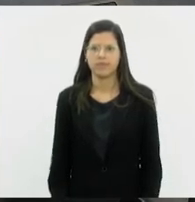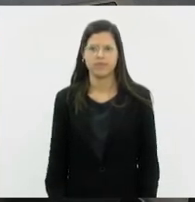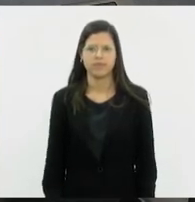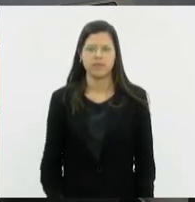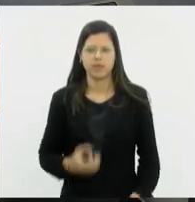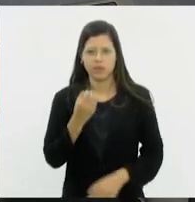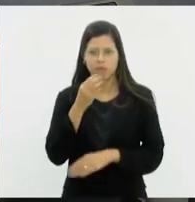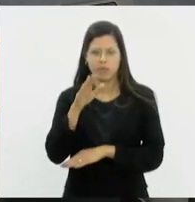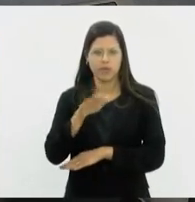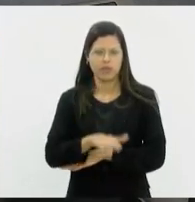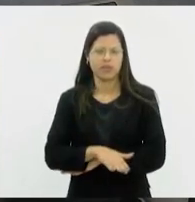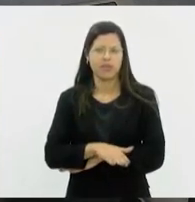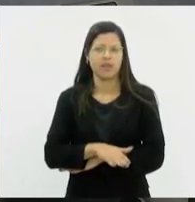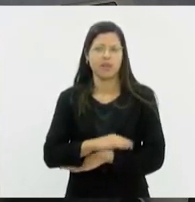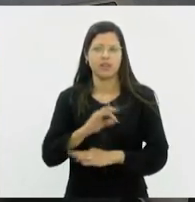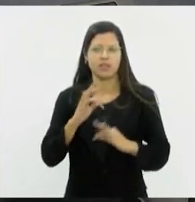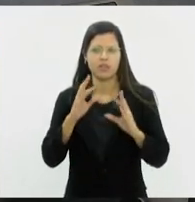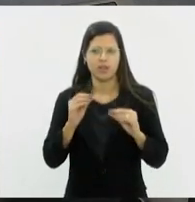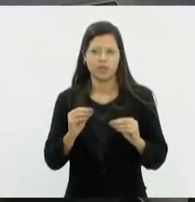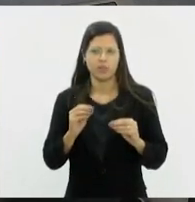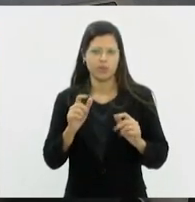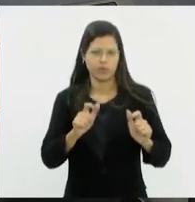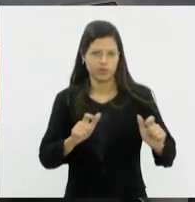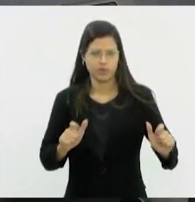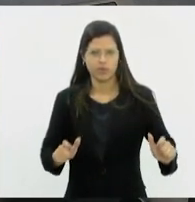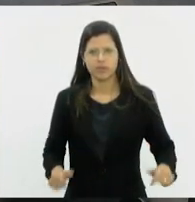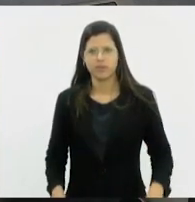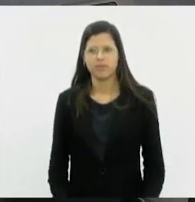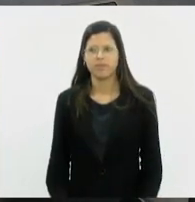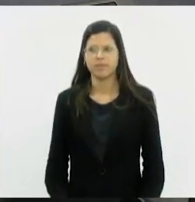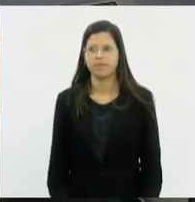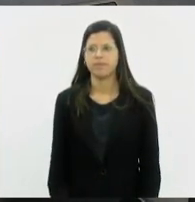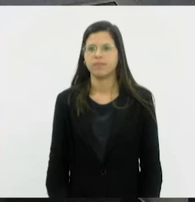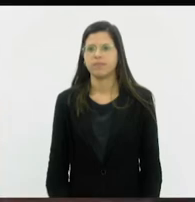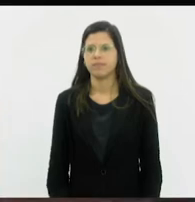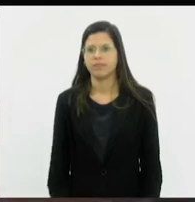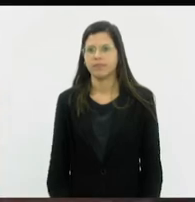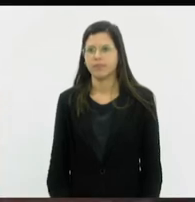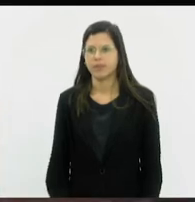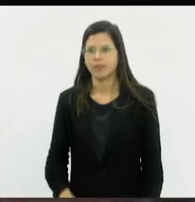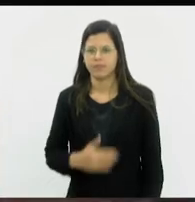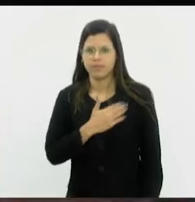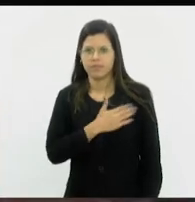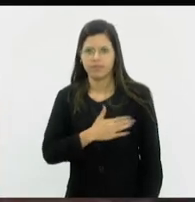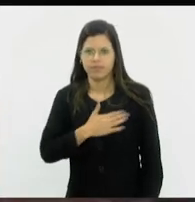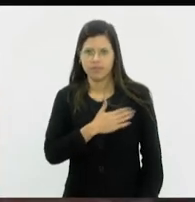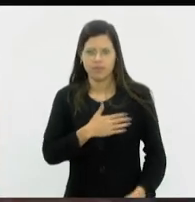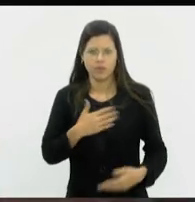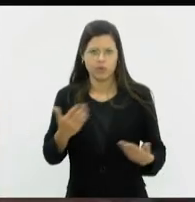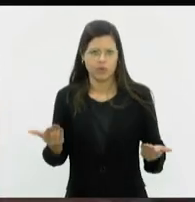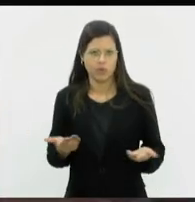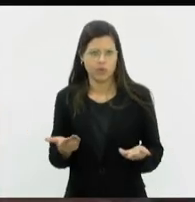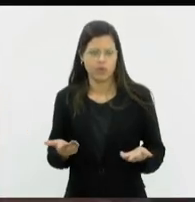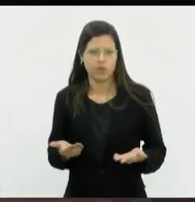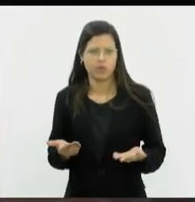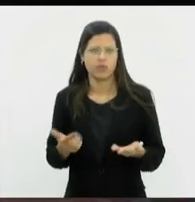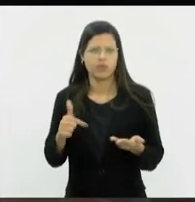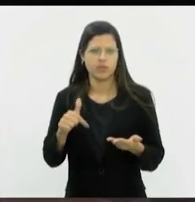Boa tarde a todos e todas. É um imenso prazer que hoje, nessa